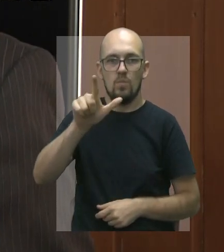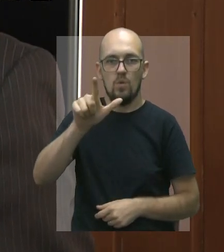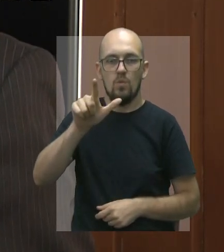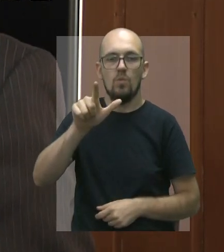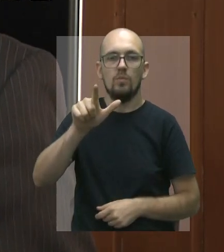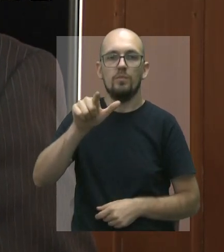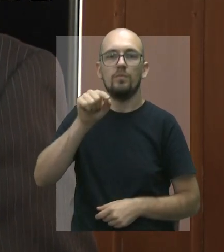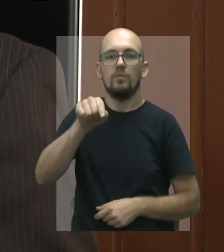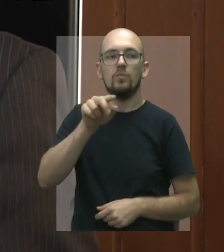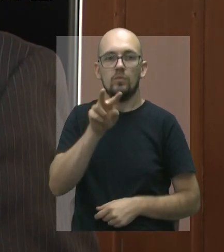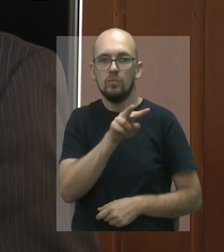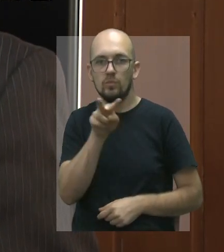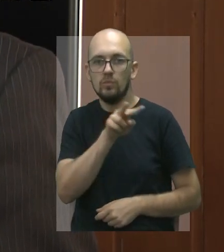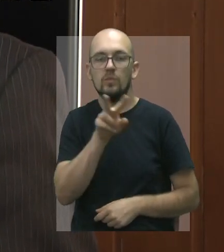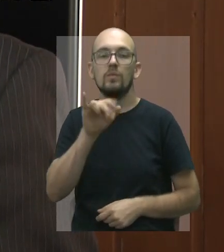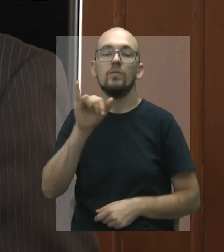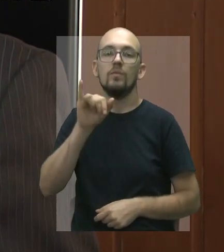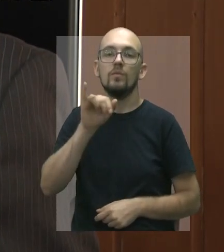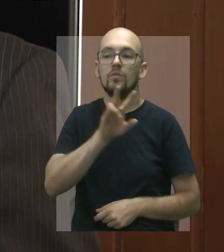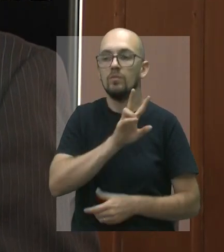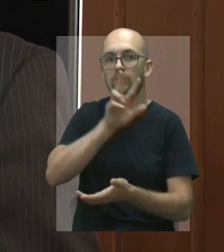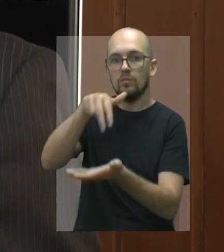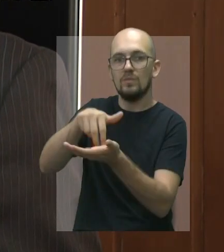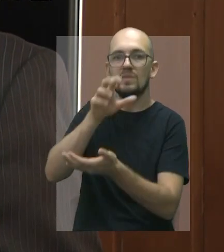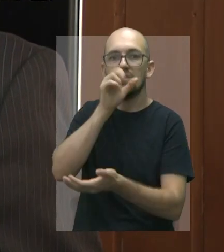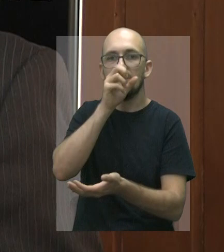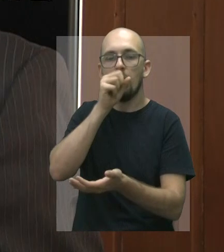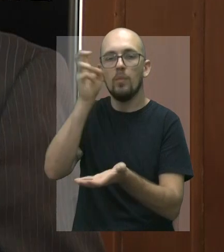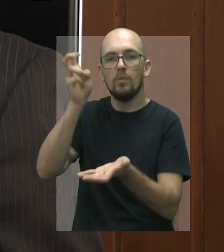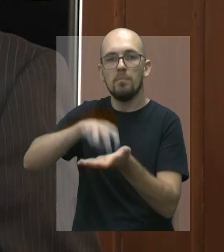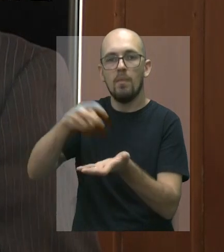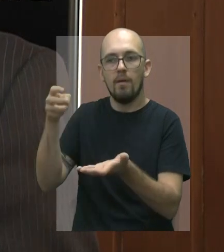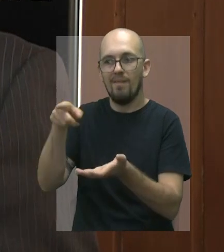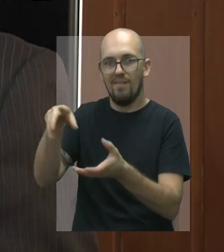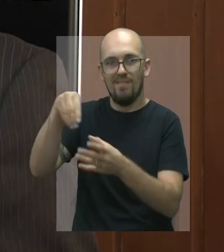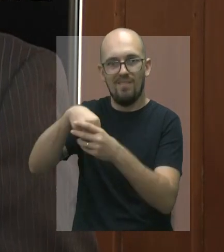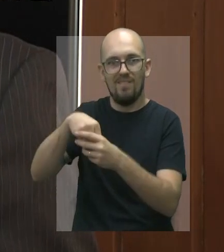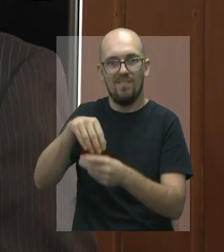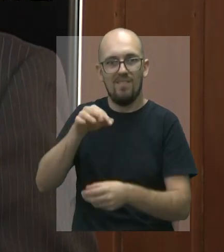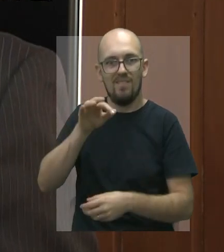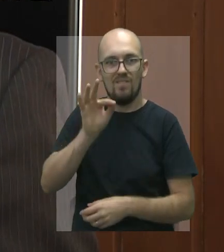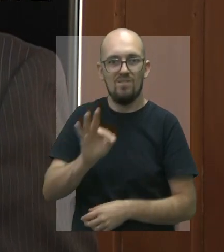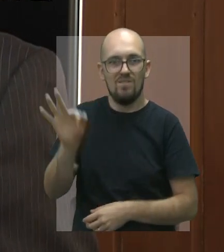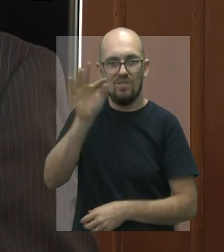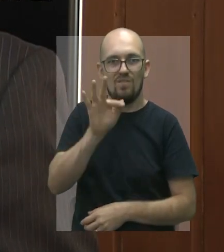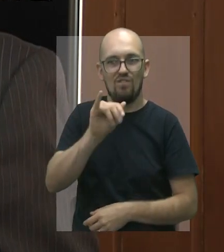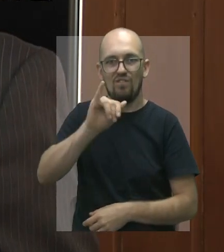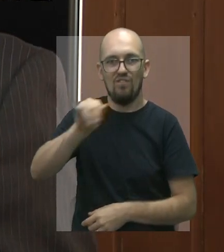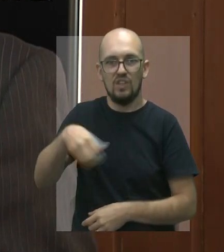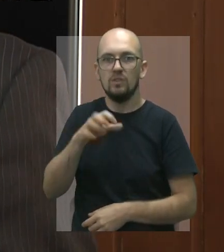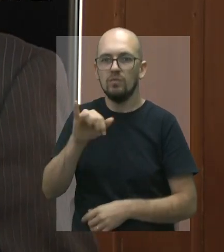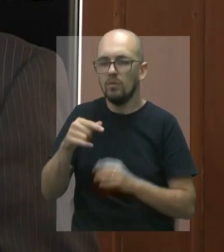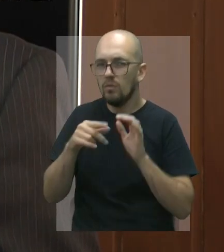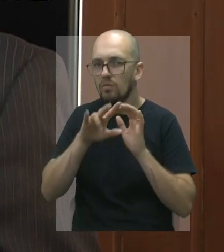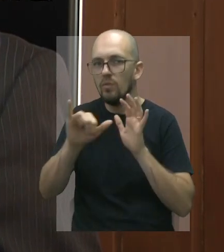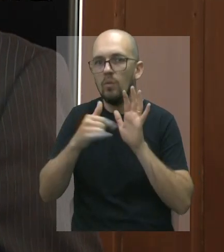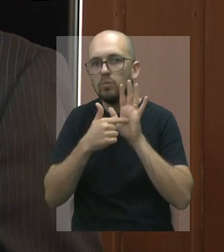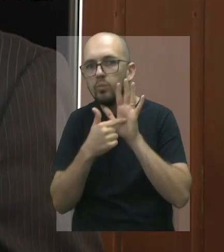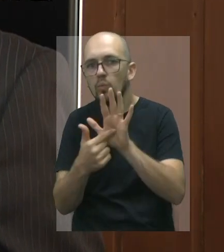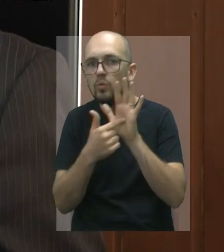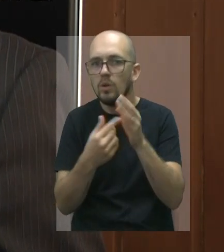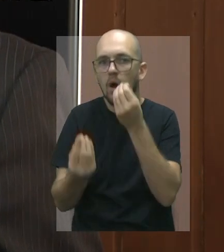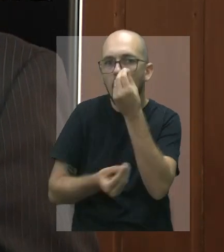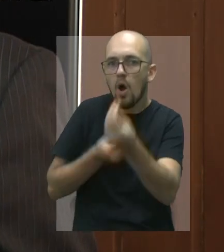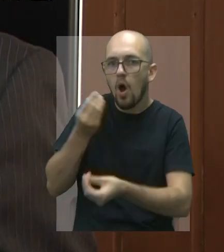no sábado de manhã, lá na Fundação, uma exposição, né, de como se faz